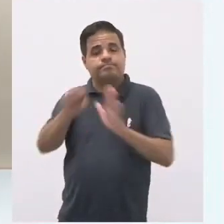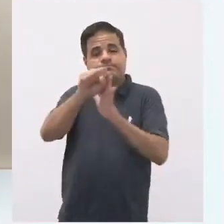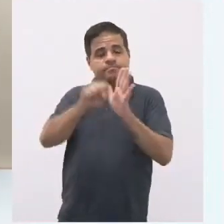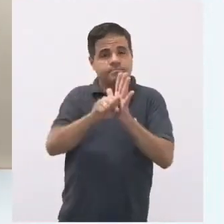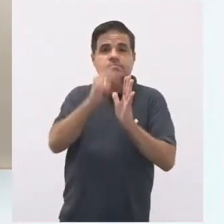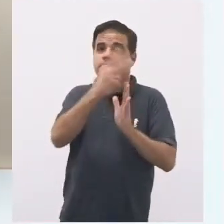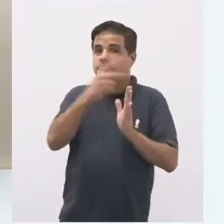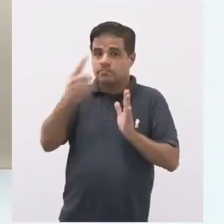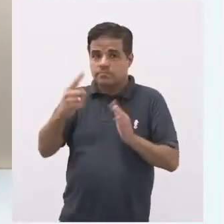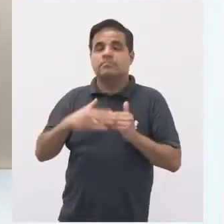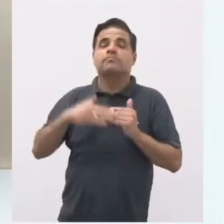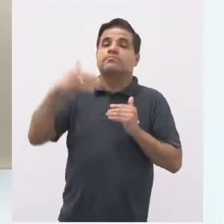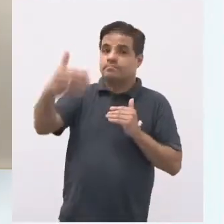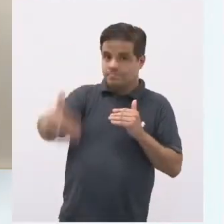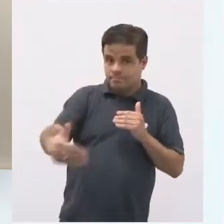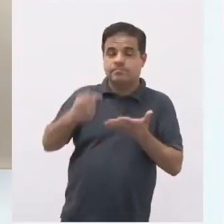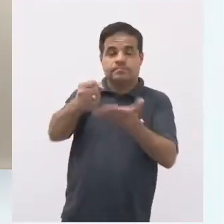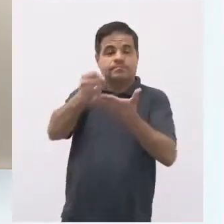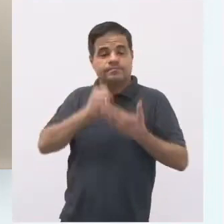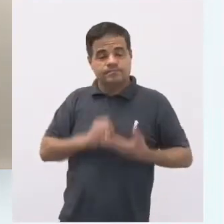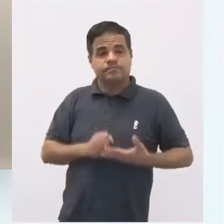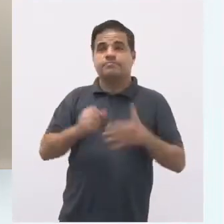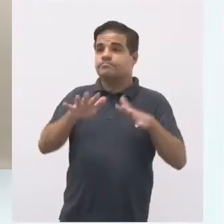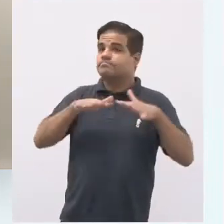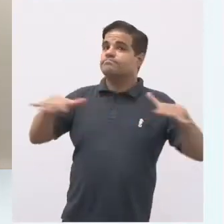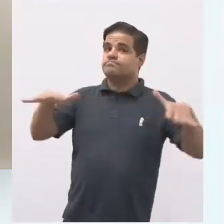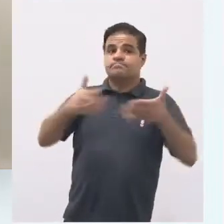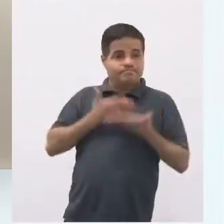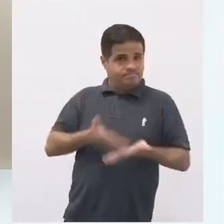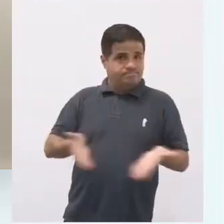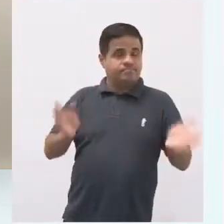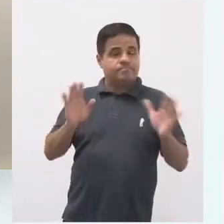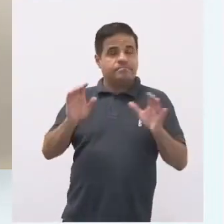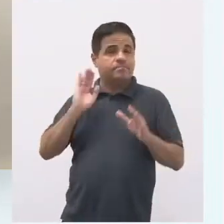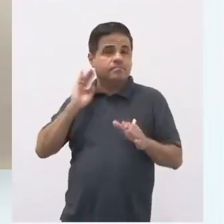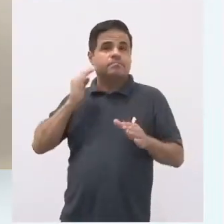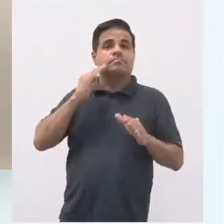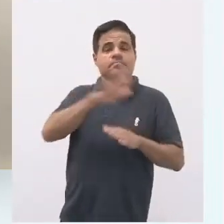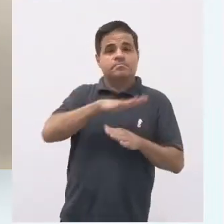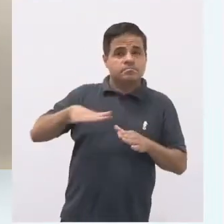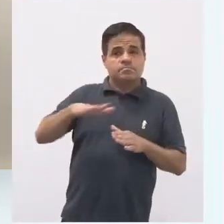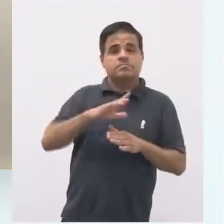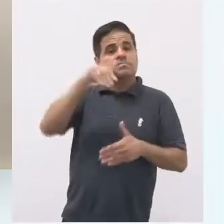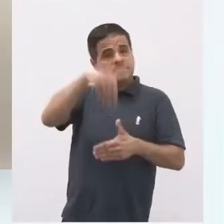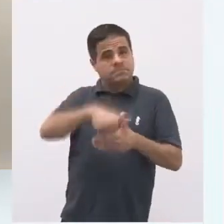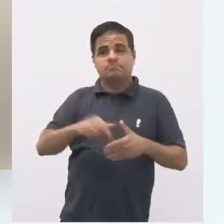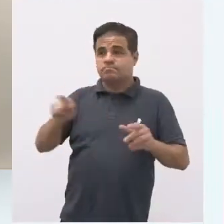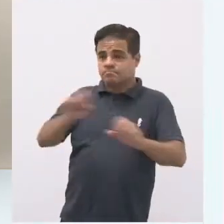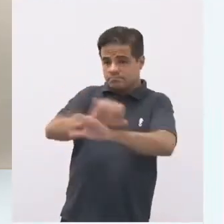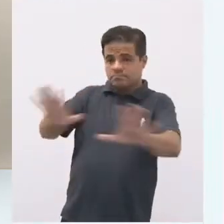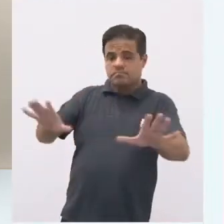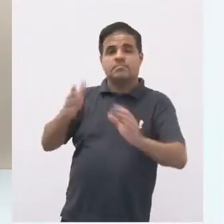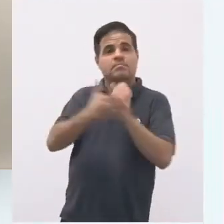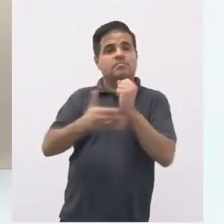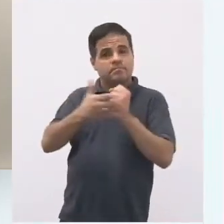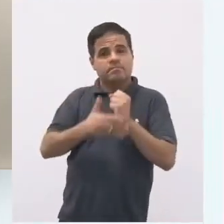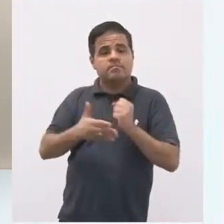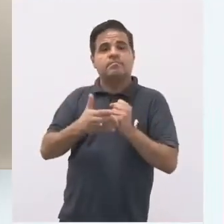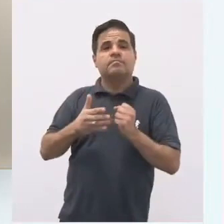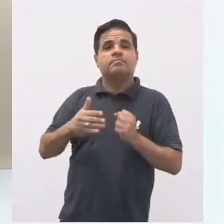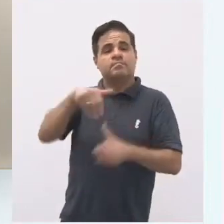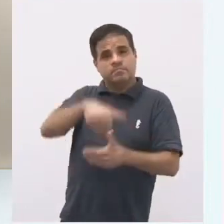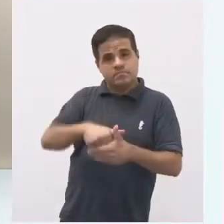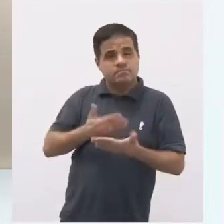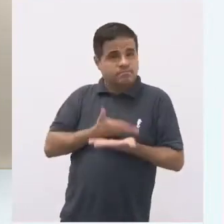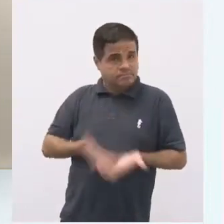XXI e daí trazer para si as competências gerais que estavam explicitadas na Base Nacional Comum